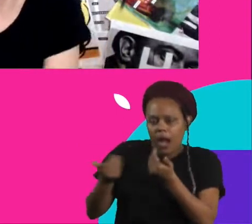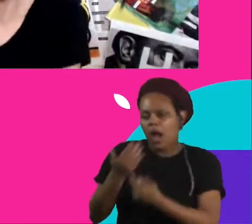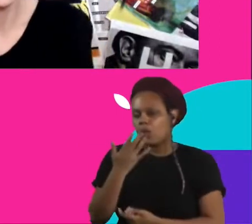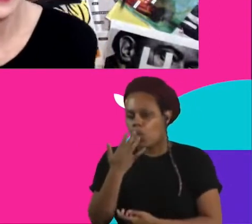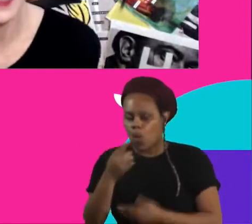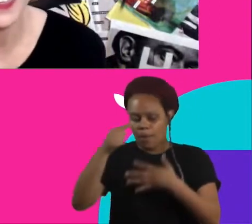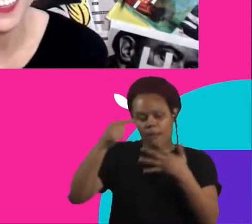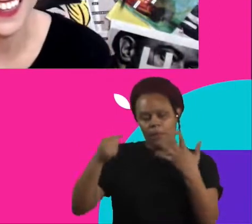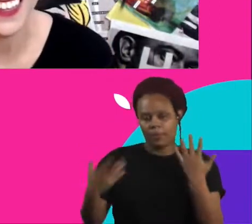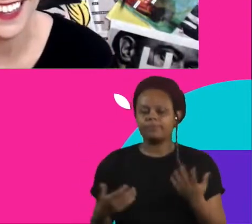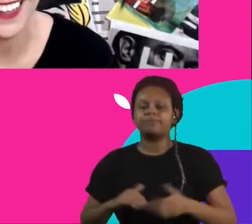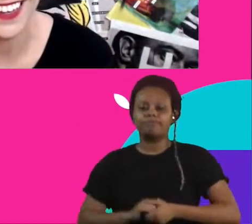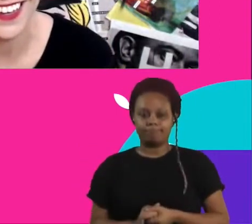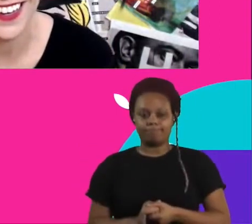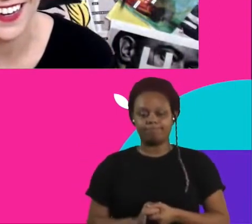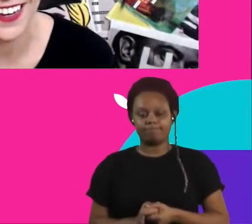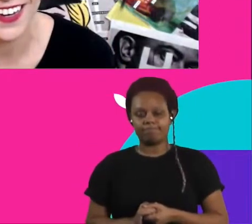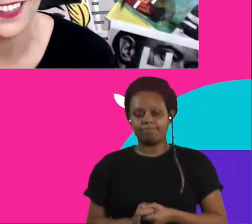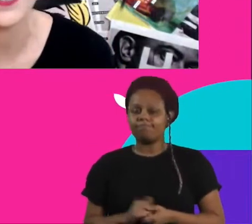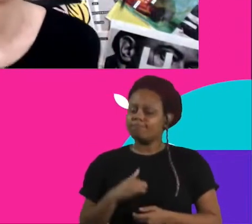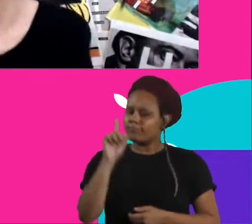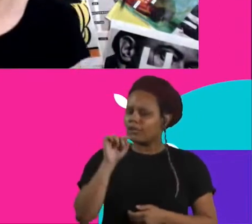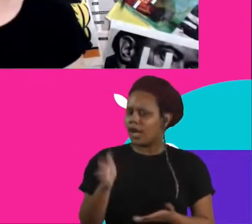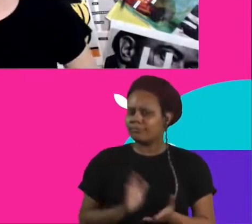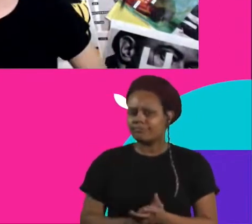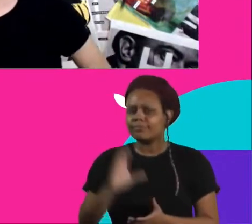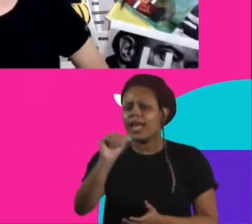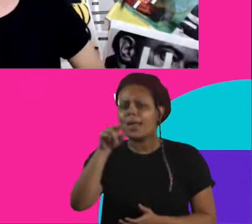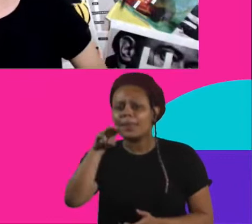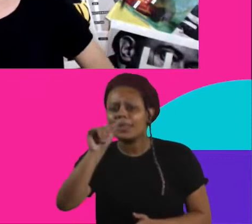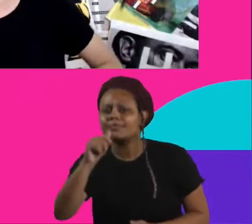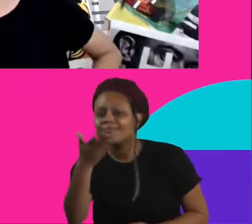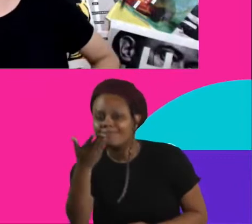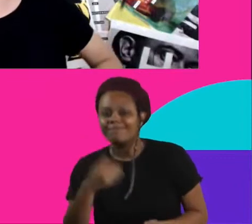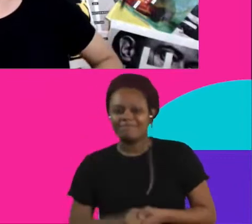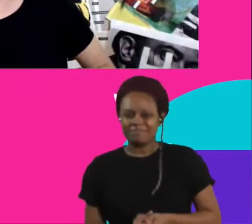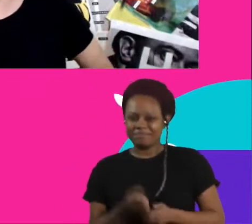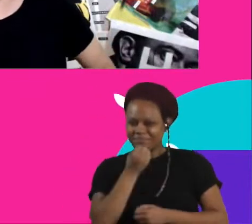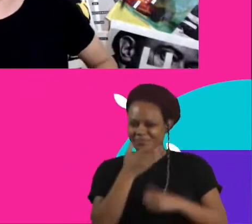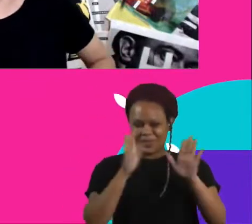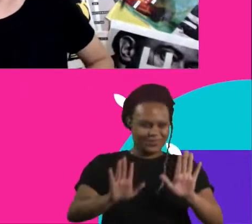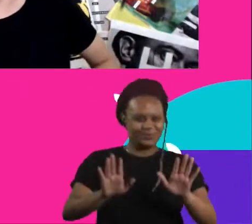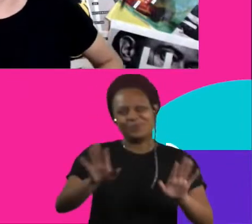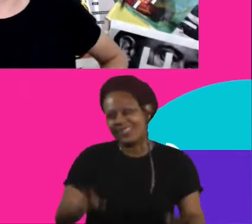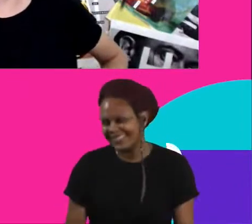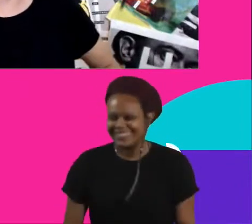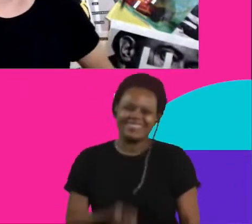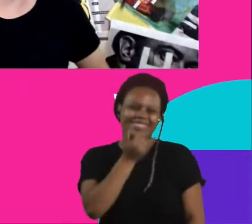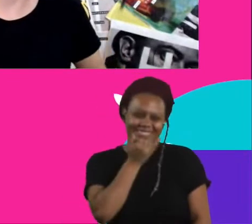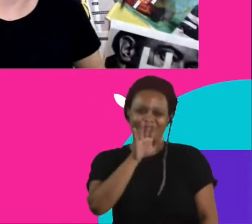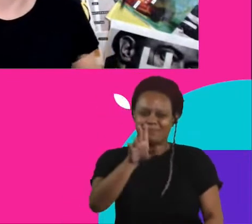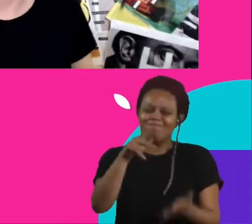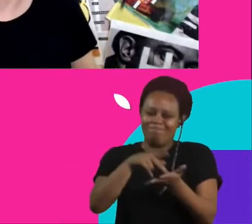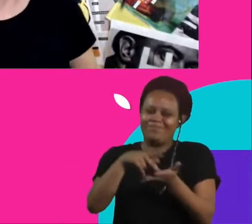verde, etc. E eu acho que é isso, Camila. Boa, eu, gente, perdão, verdade,